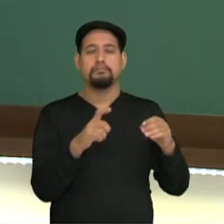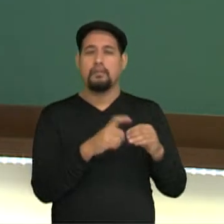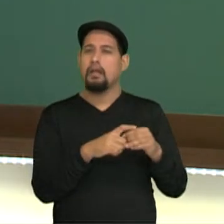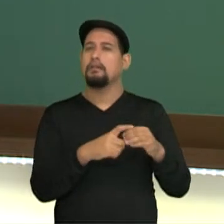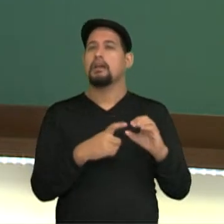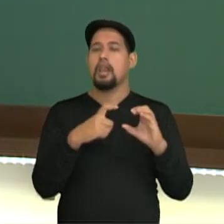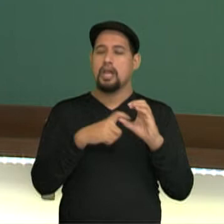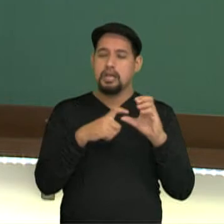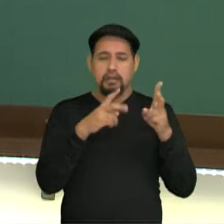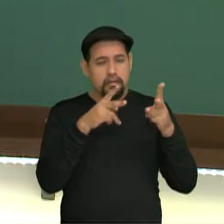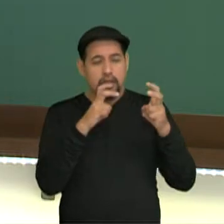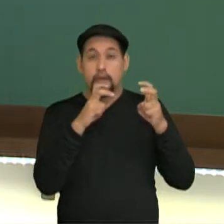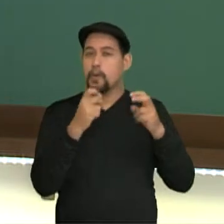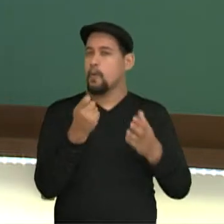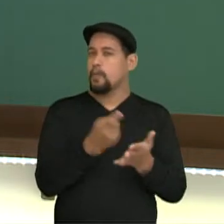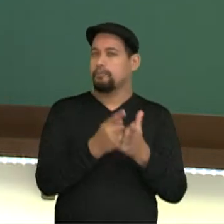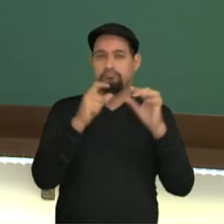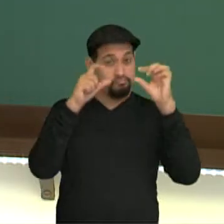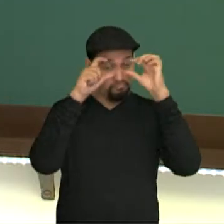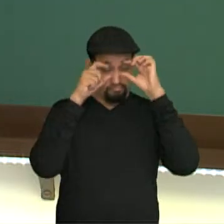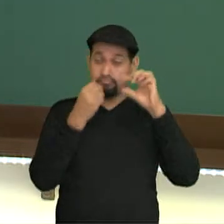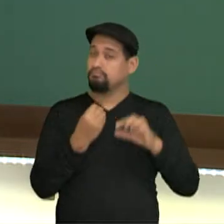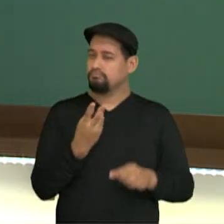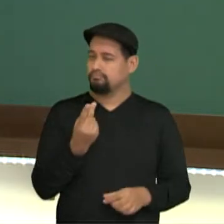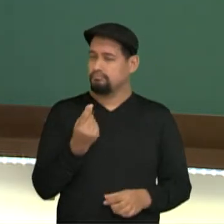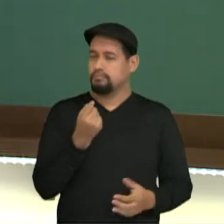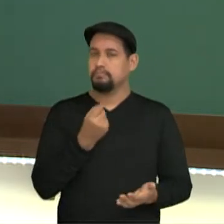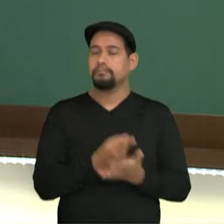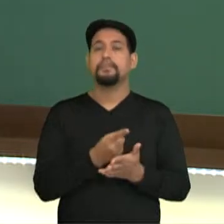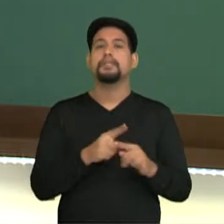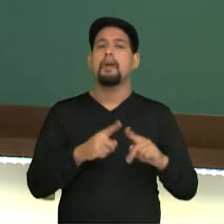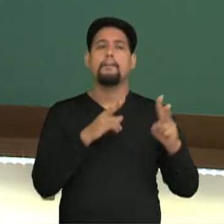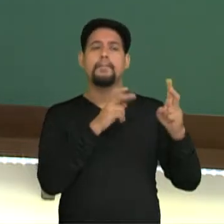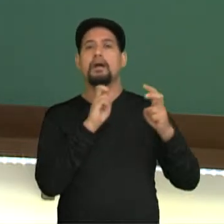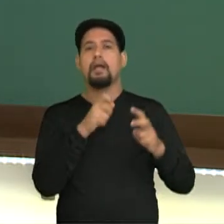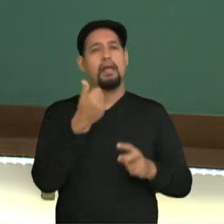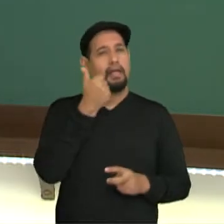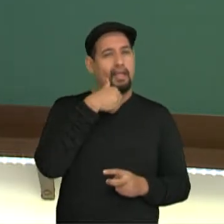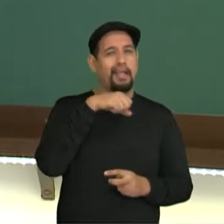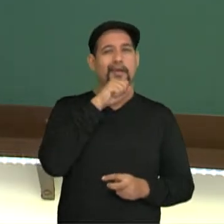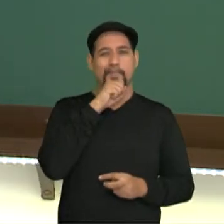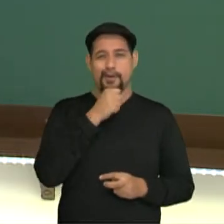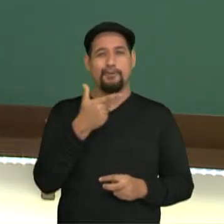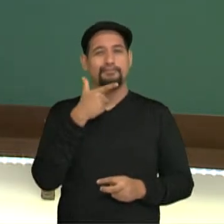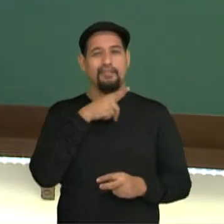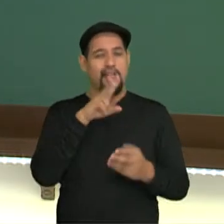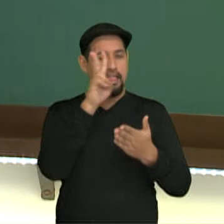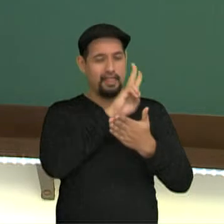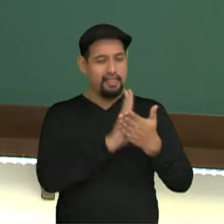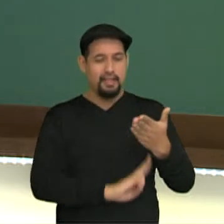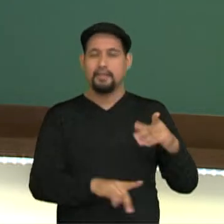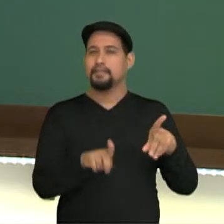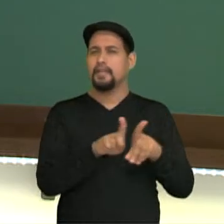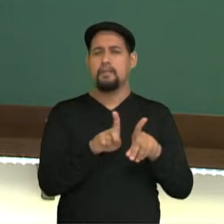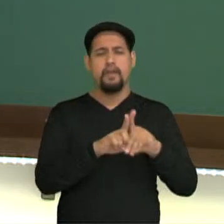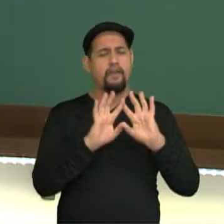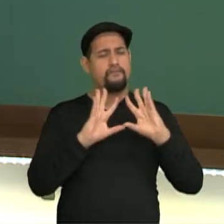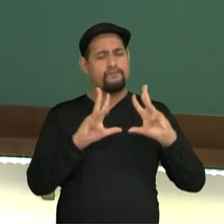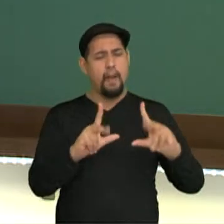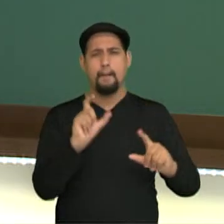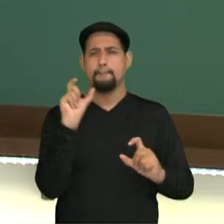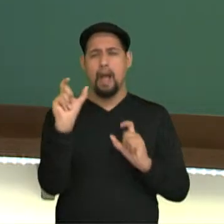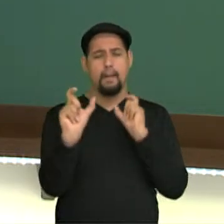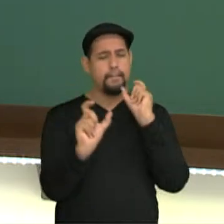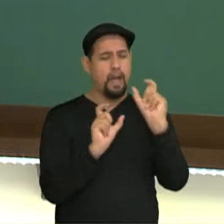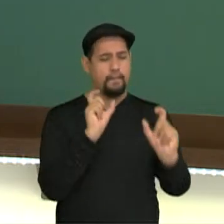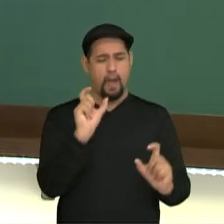adquiriu um óculos a um custo. Agora, eles percebem que a mãe consegue ler os papéis e pode ver todas as palavras que